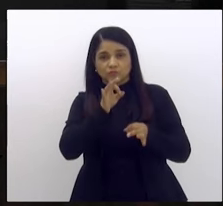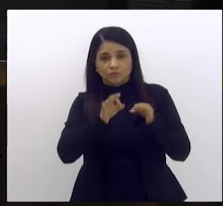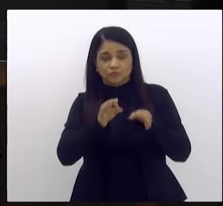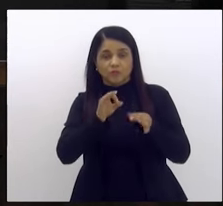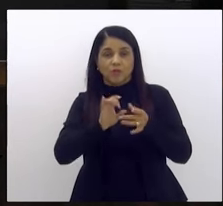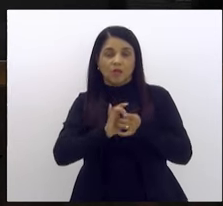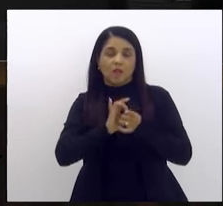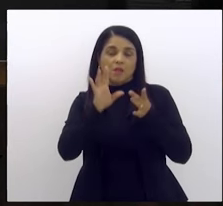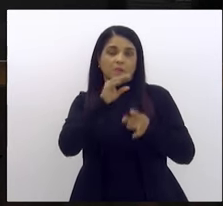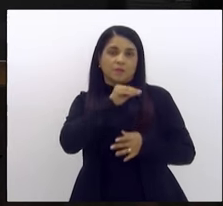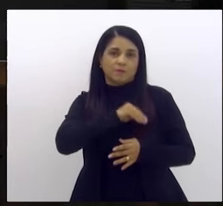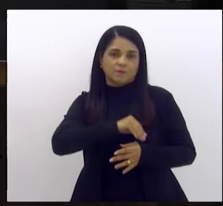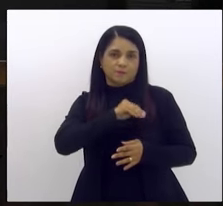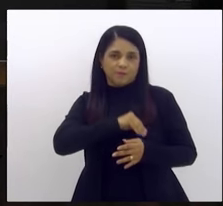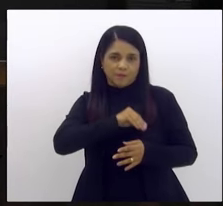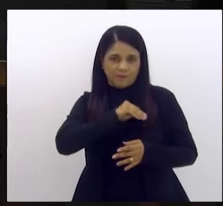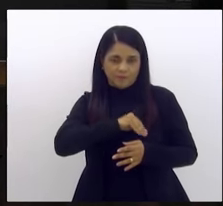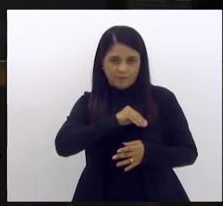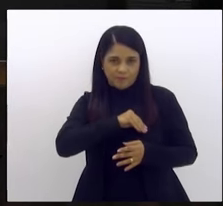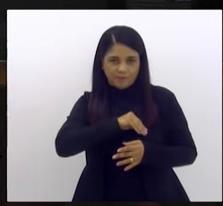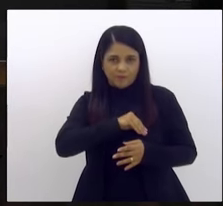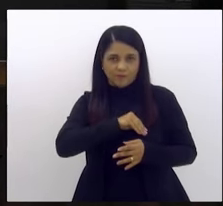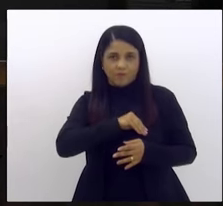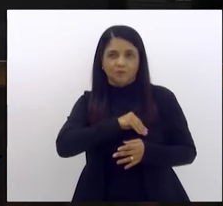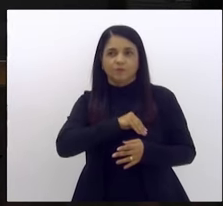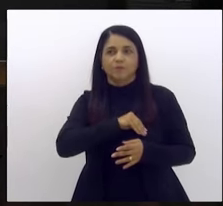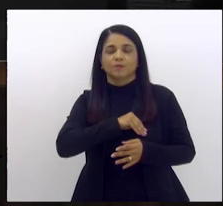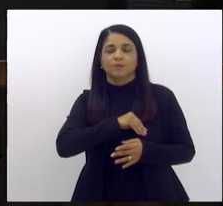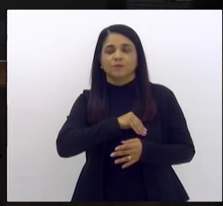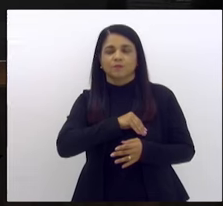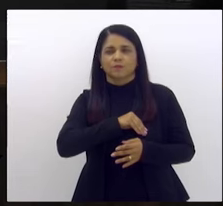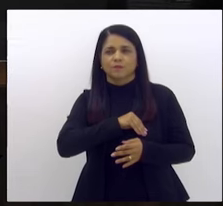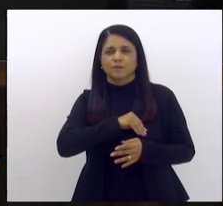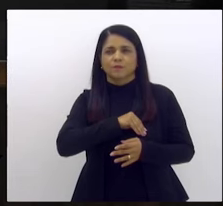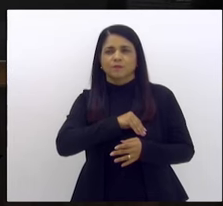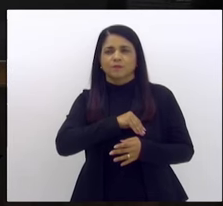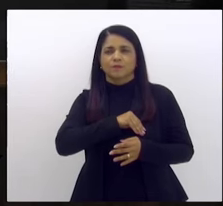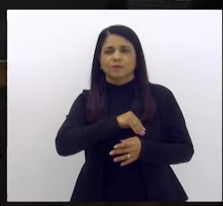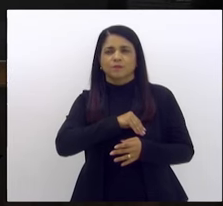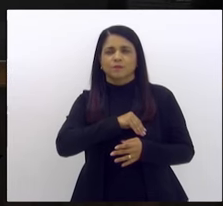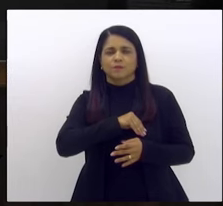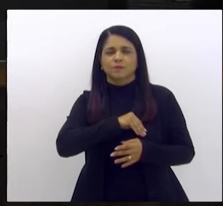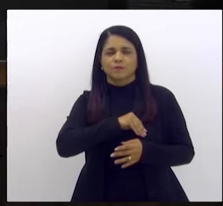pagamento, revogando parcialmente a tutela provisória concedida em decisão monocrática,